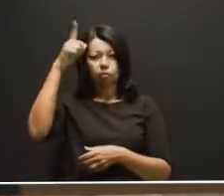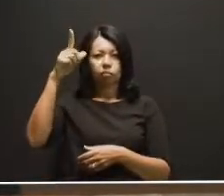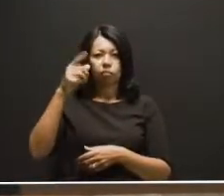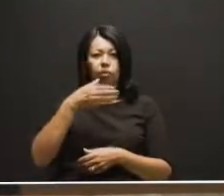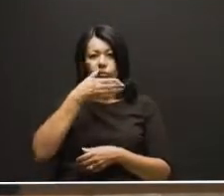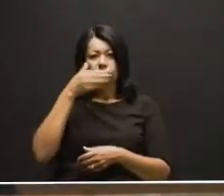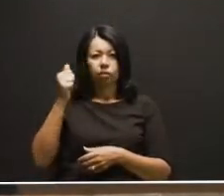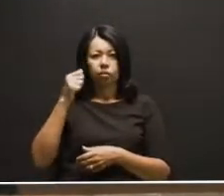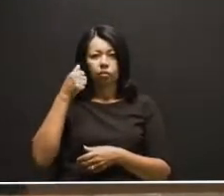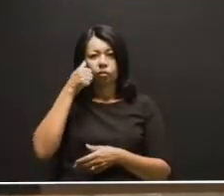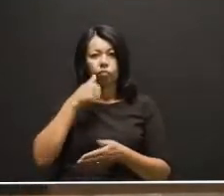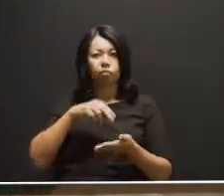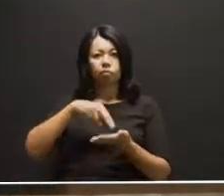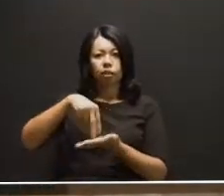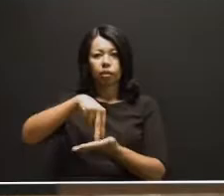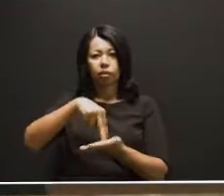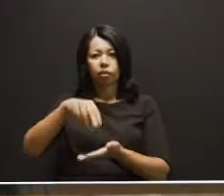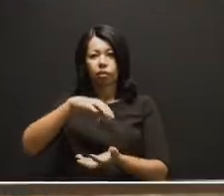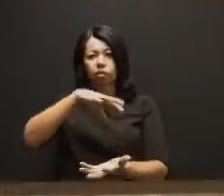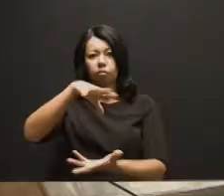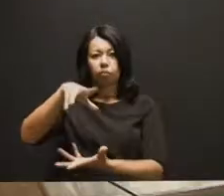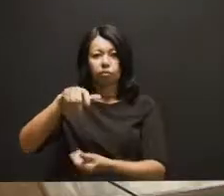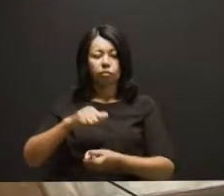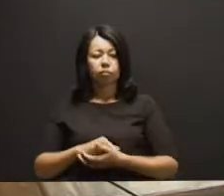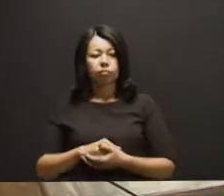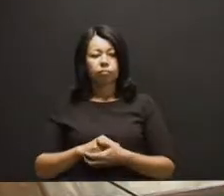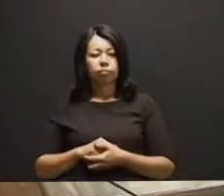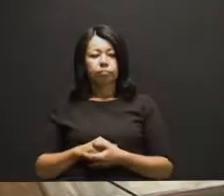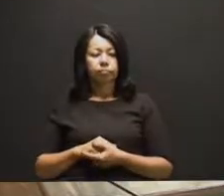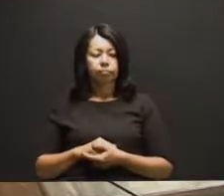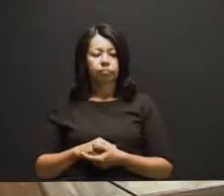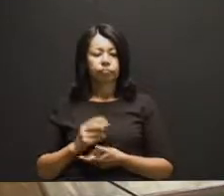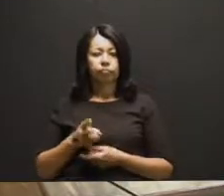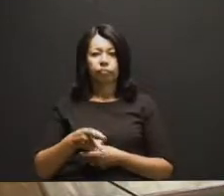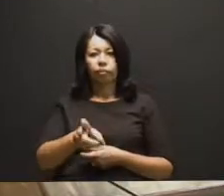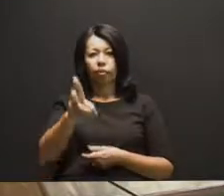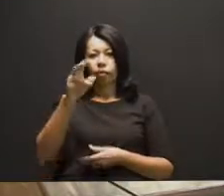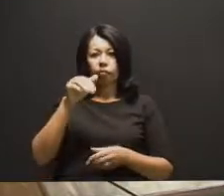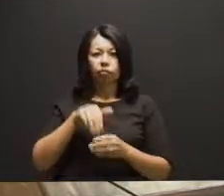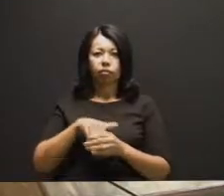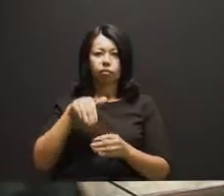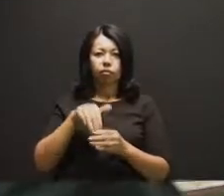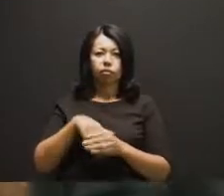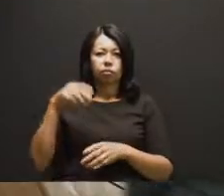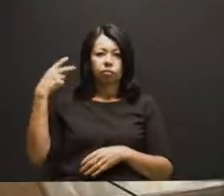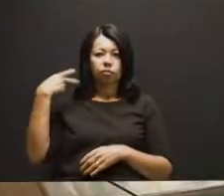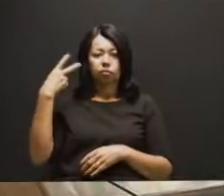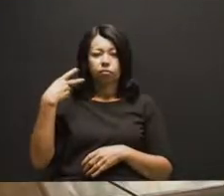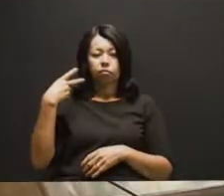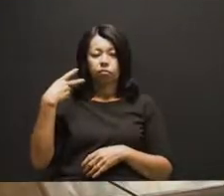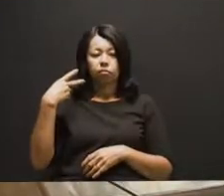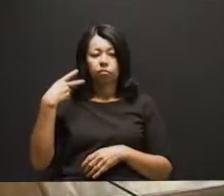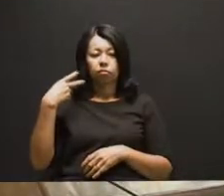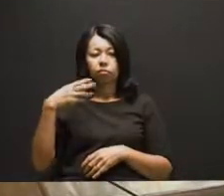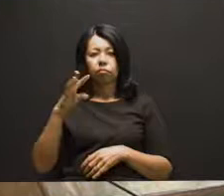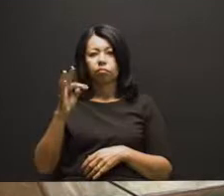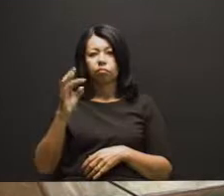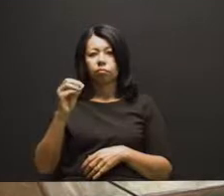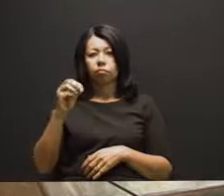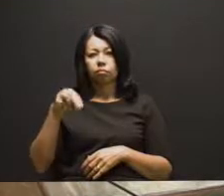bailarina do mundo parabéns querida os abençoe continua em votação com a palavra do tony vieira